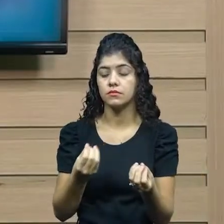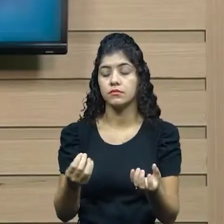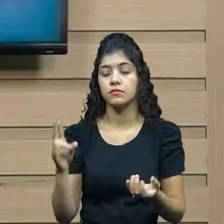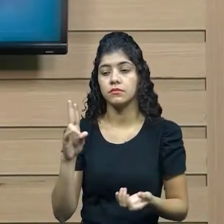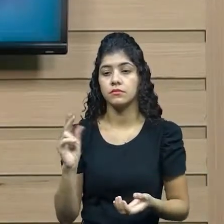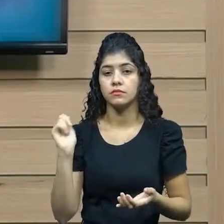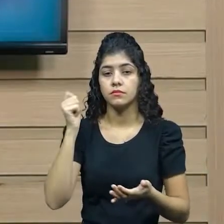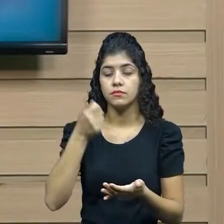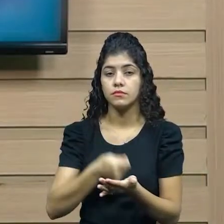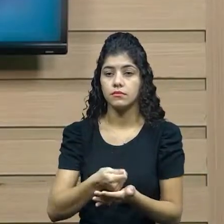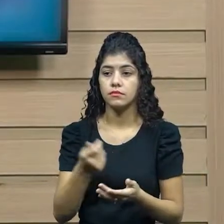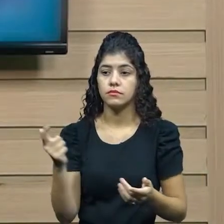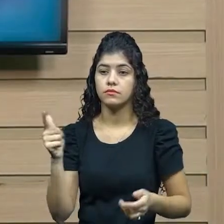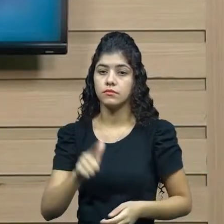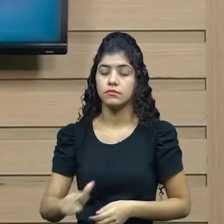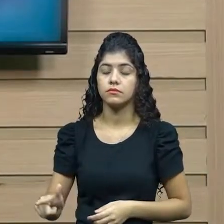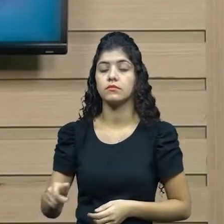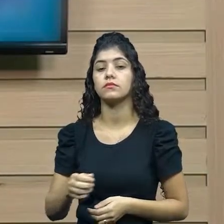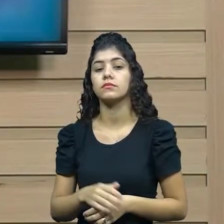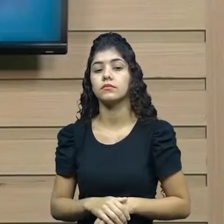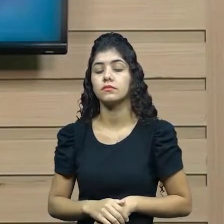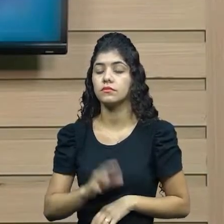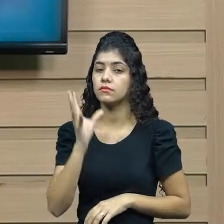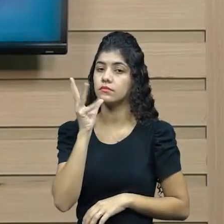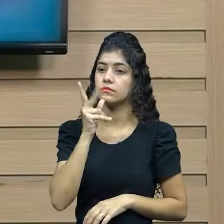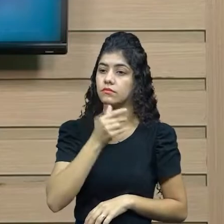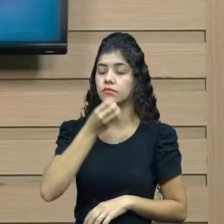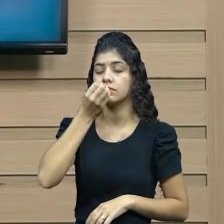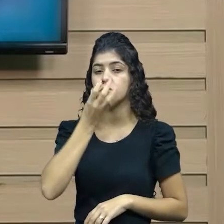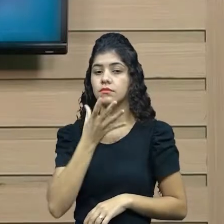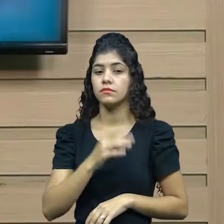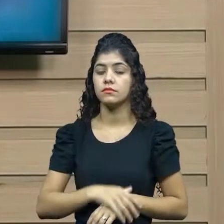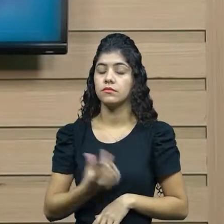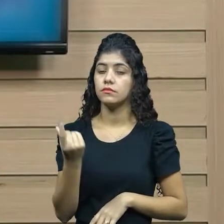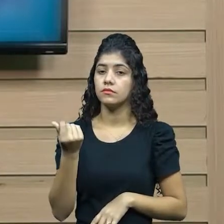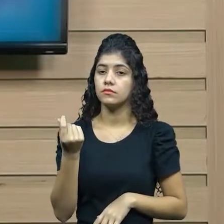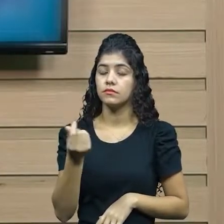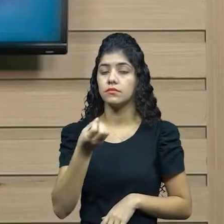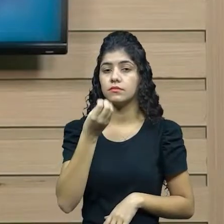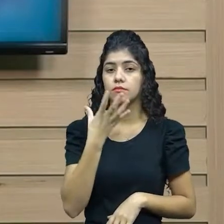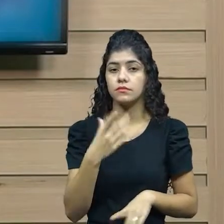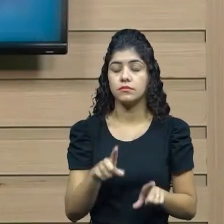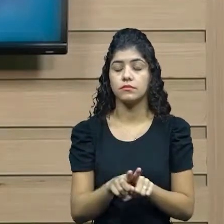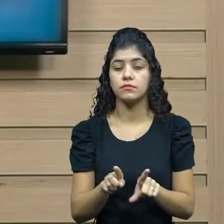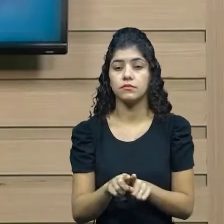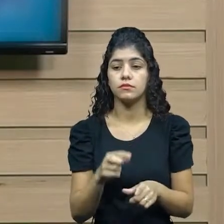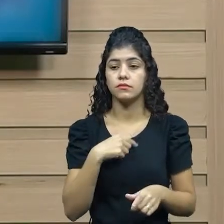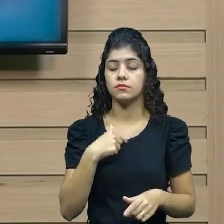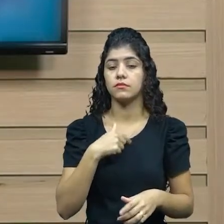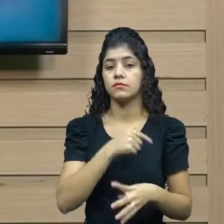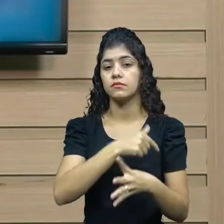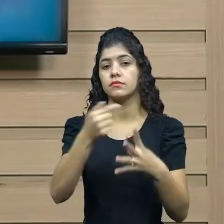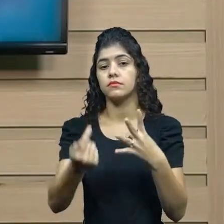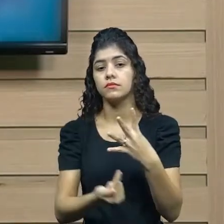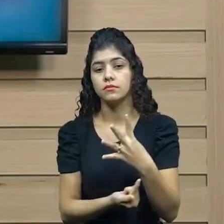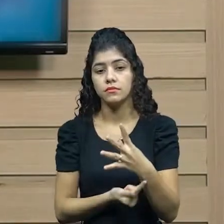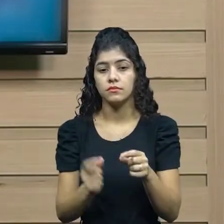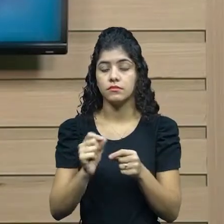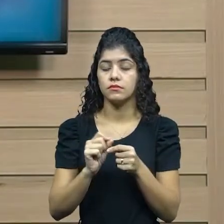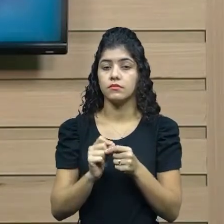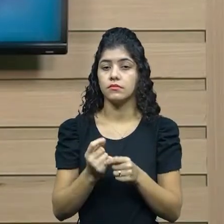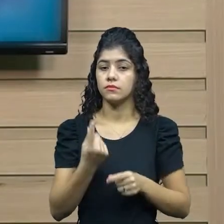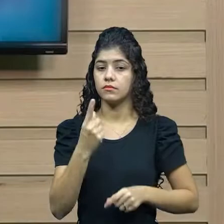se ele é duradouro, se esse produto é bem, é um custo-benefício. Então, é um composto de ações, não é somente uma